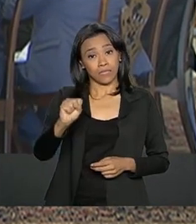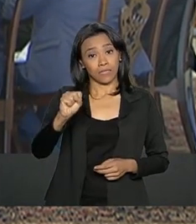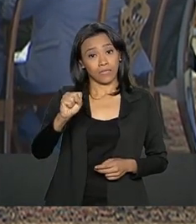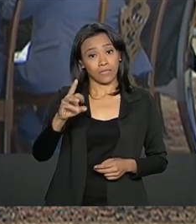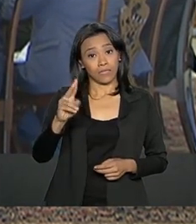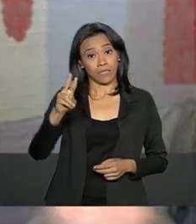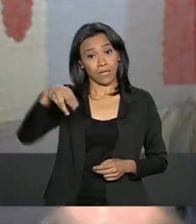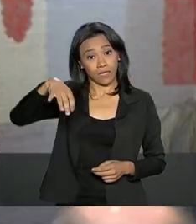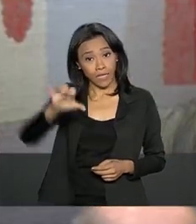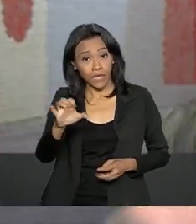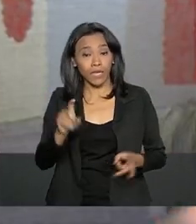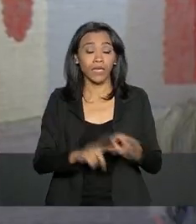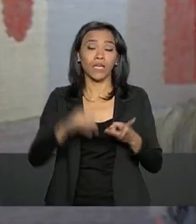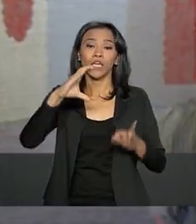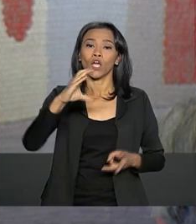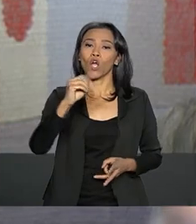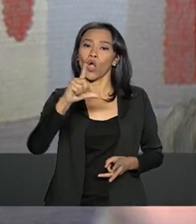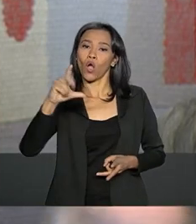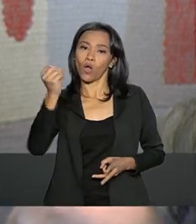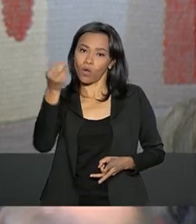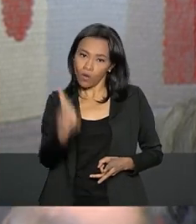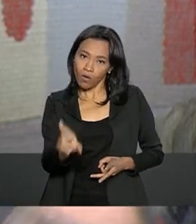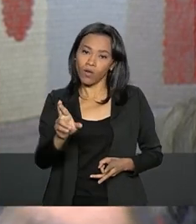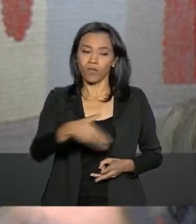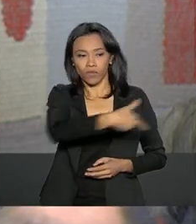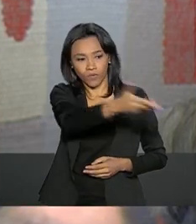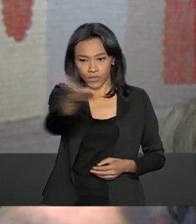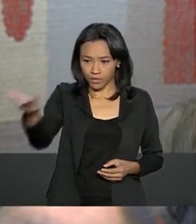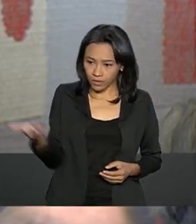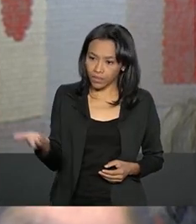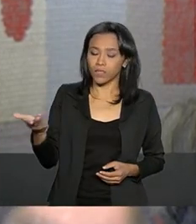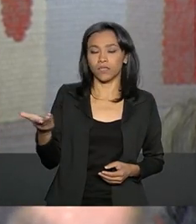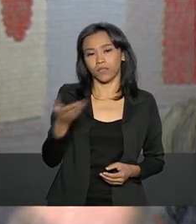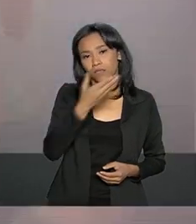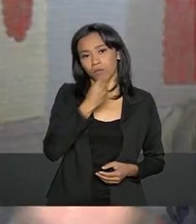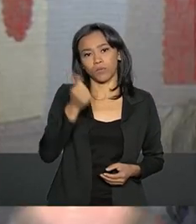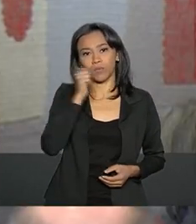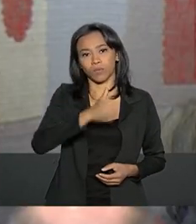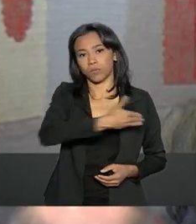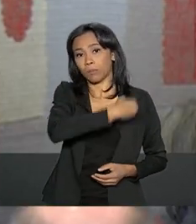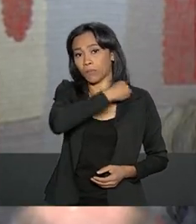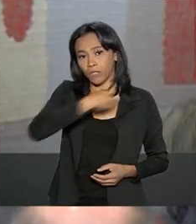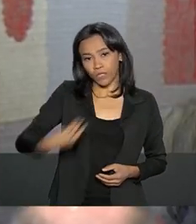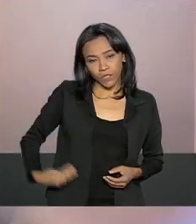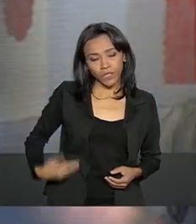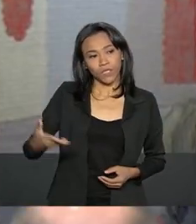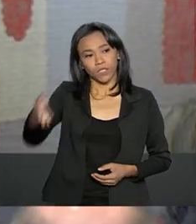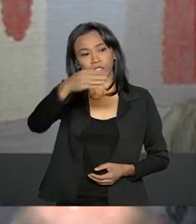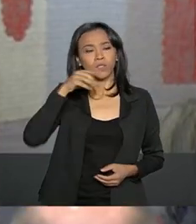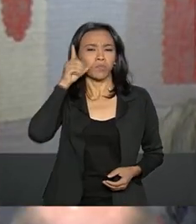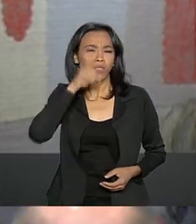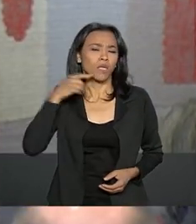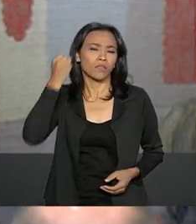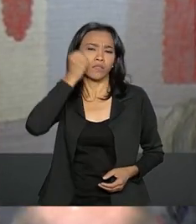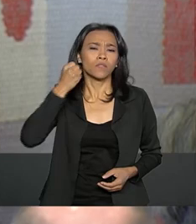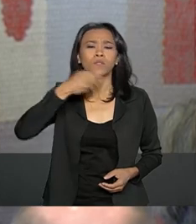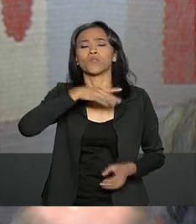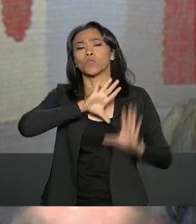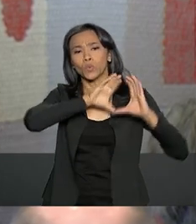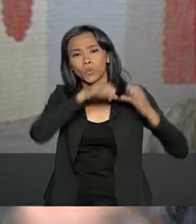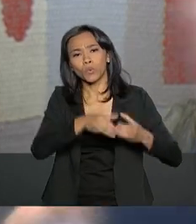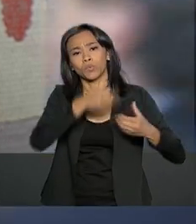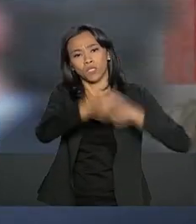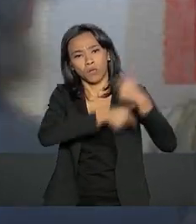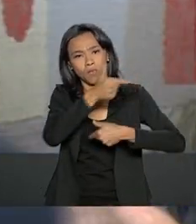Fernando Collor de Mello, senhoras e senhores ministros de Estado, parlamentares e integrantes das delegações da